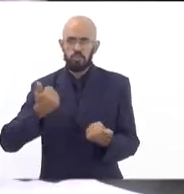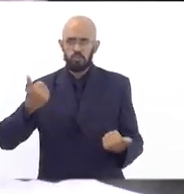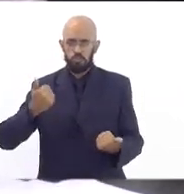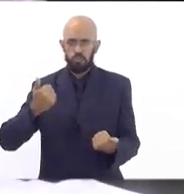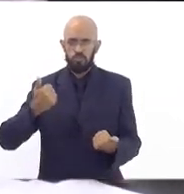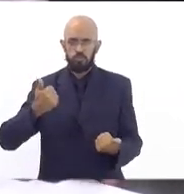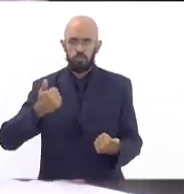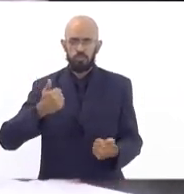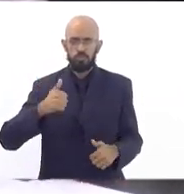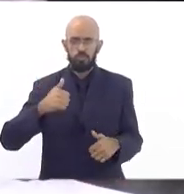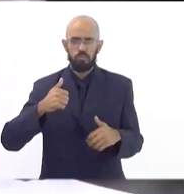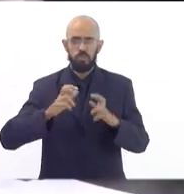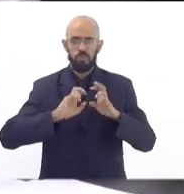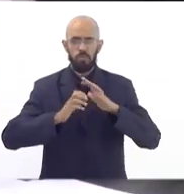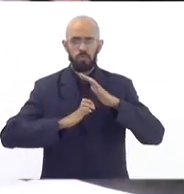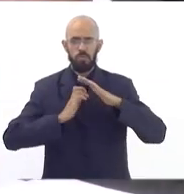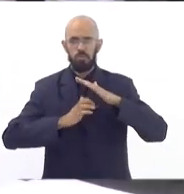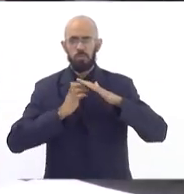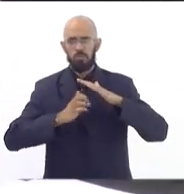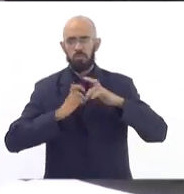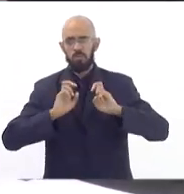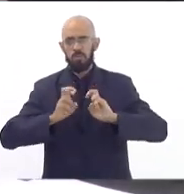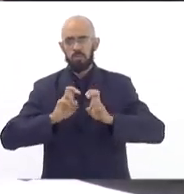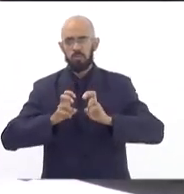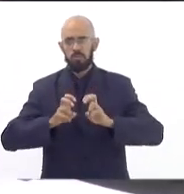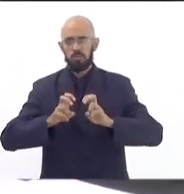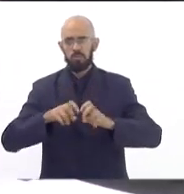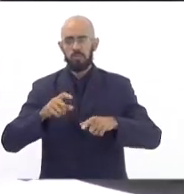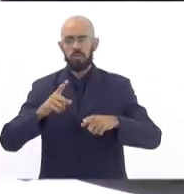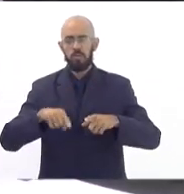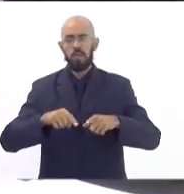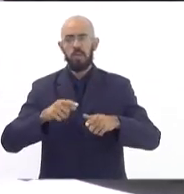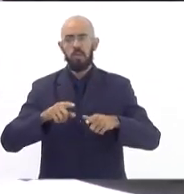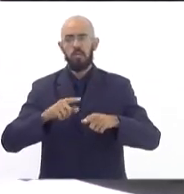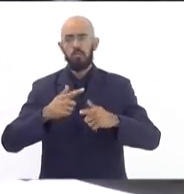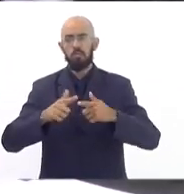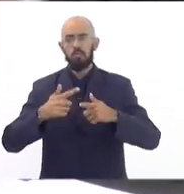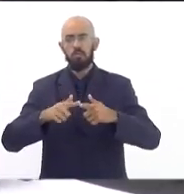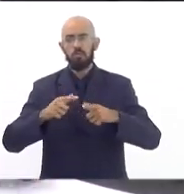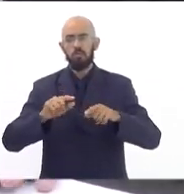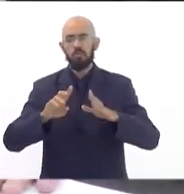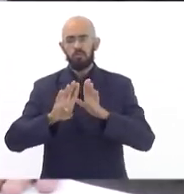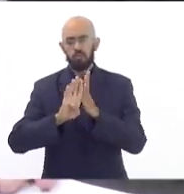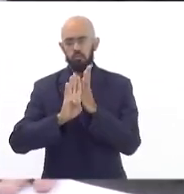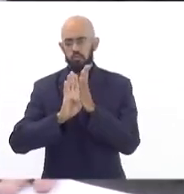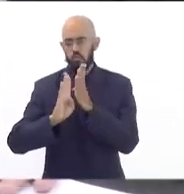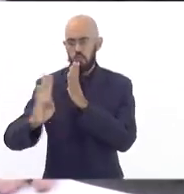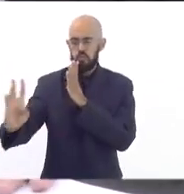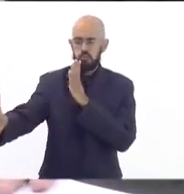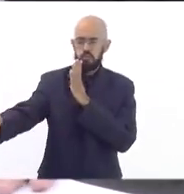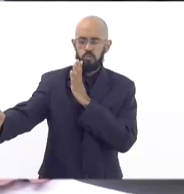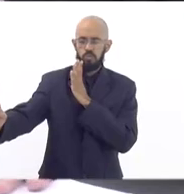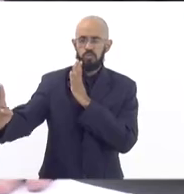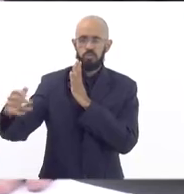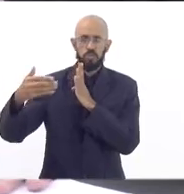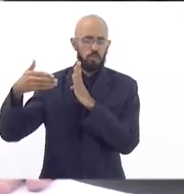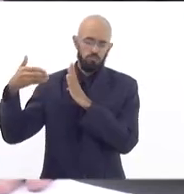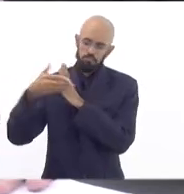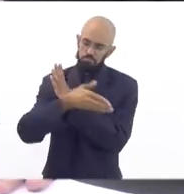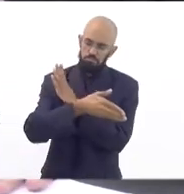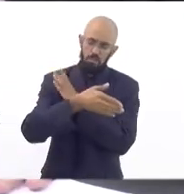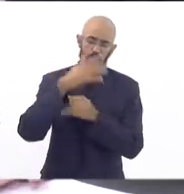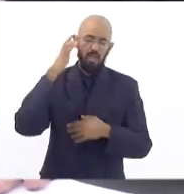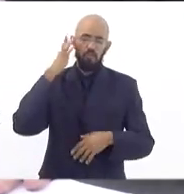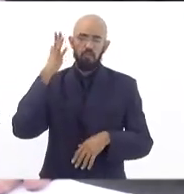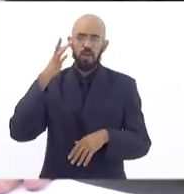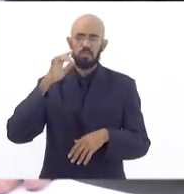da SuperVia O que é questão do dos muros né ao longo da linha férrea soltando desaberto pessoal entra e sai